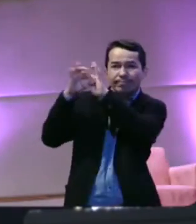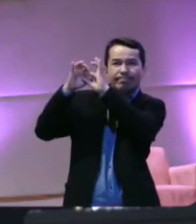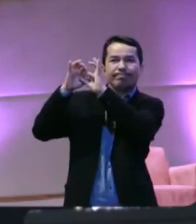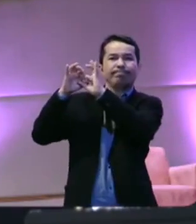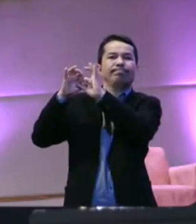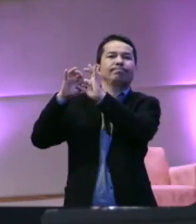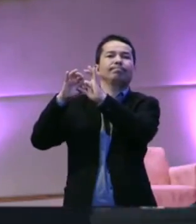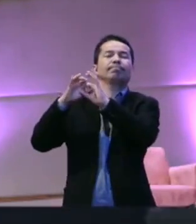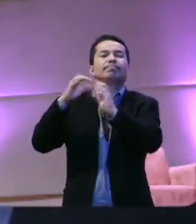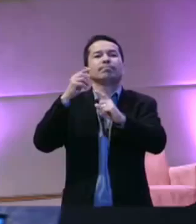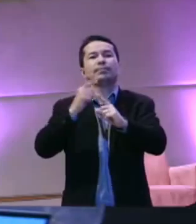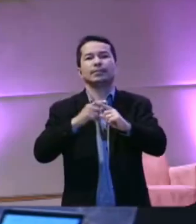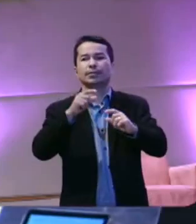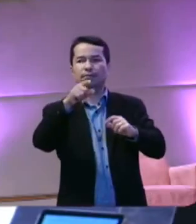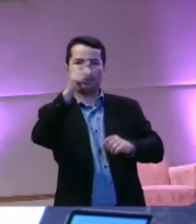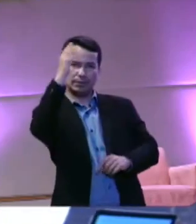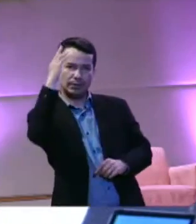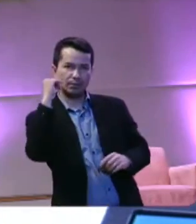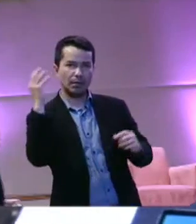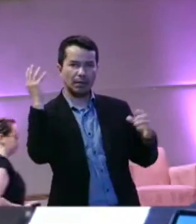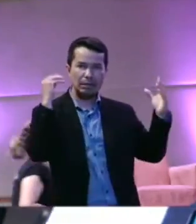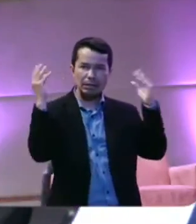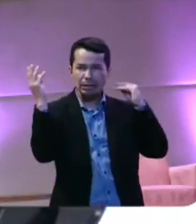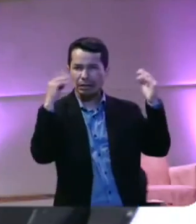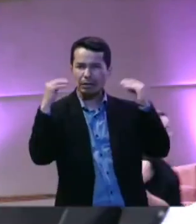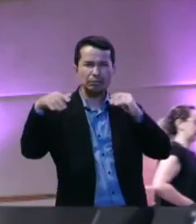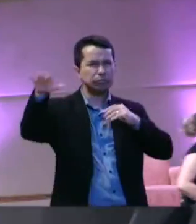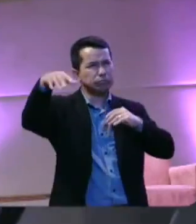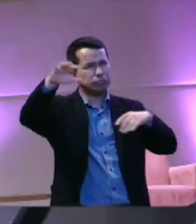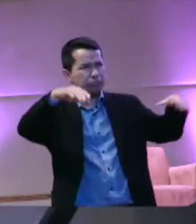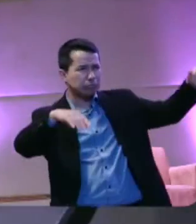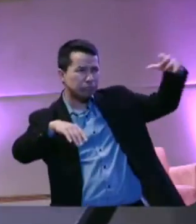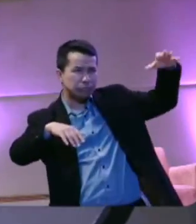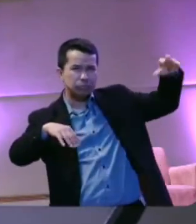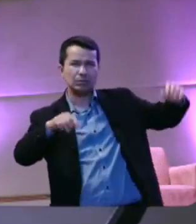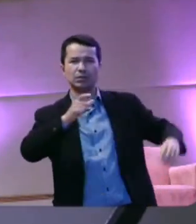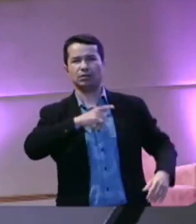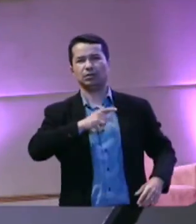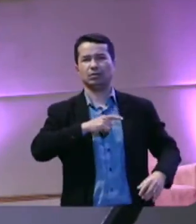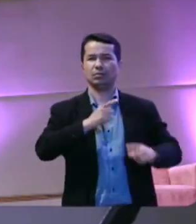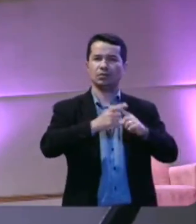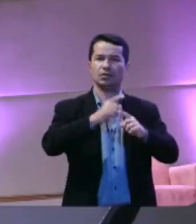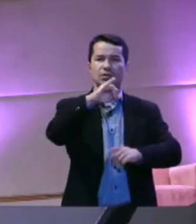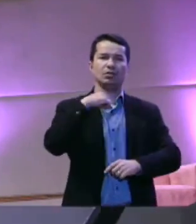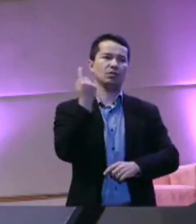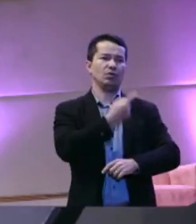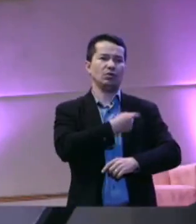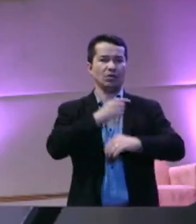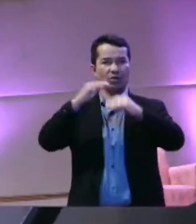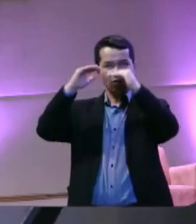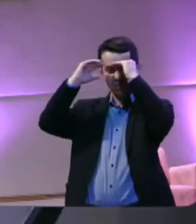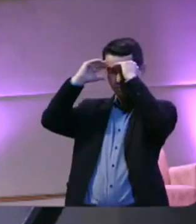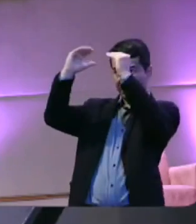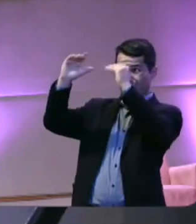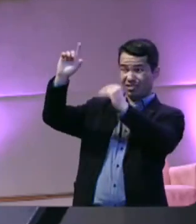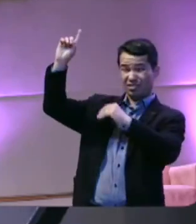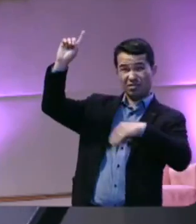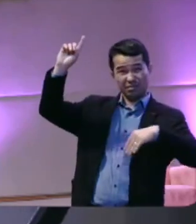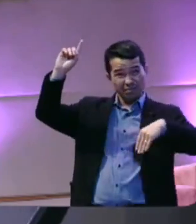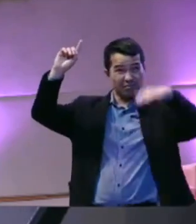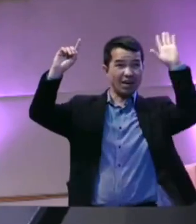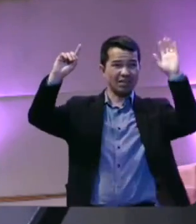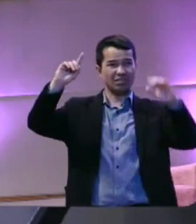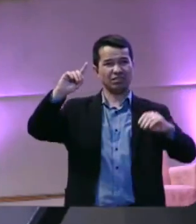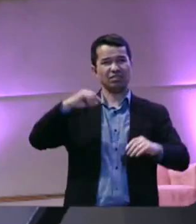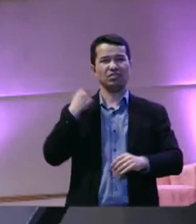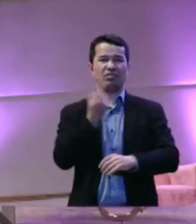menos, porque se nós ouvíssemos mais o Senhor, erraríamos menos. Você que quer receber alegria através da presença dele